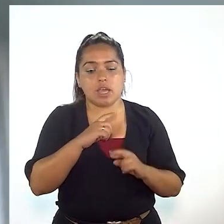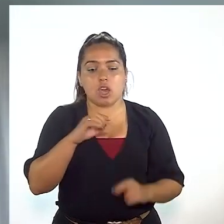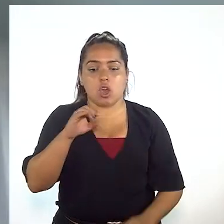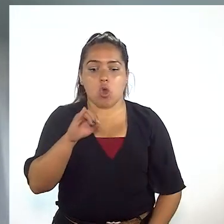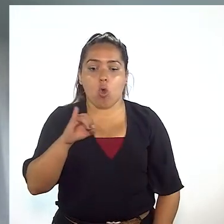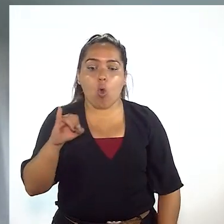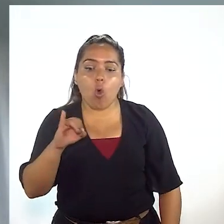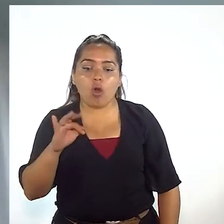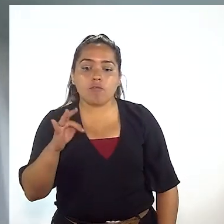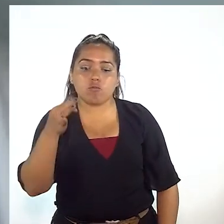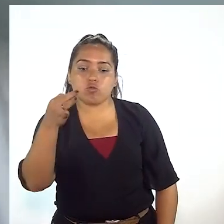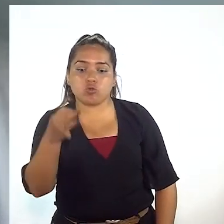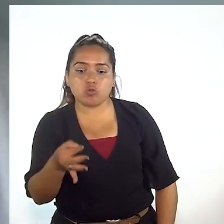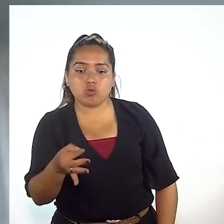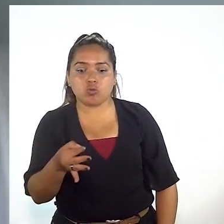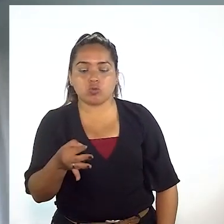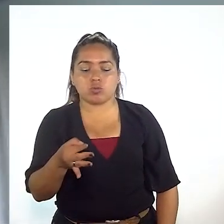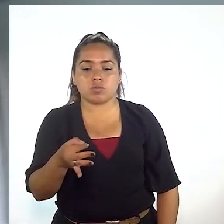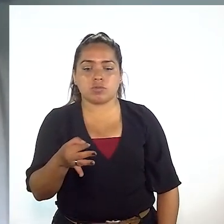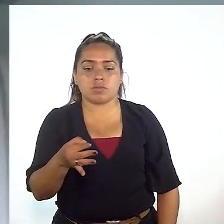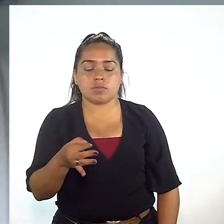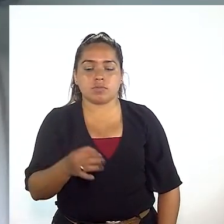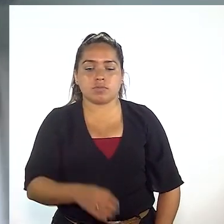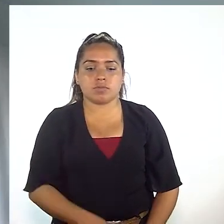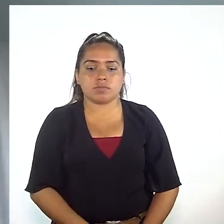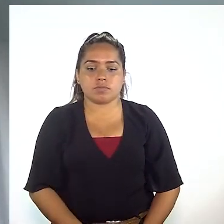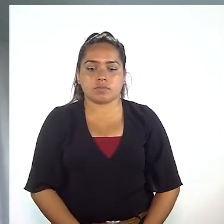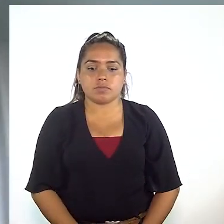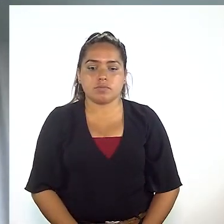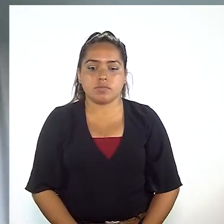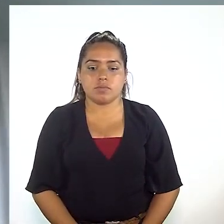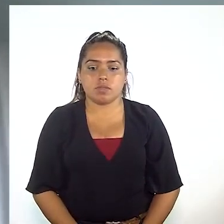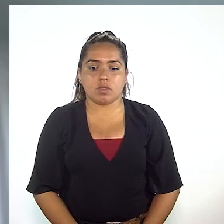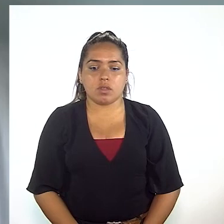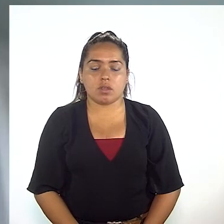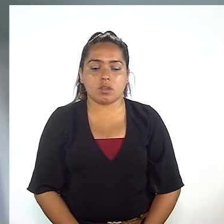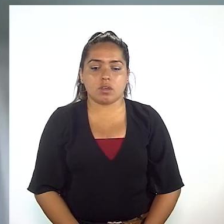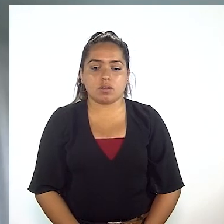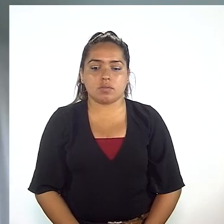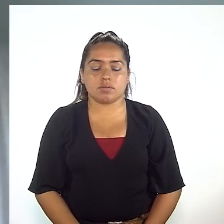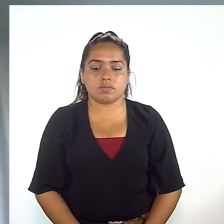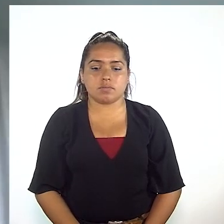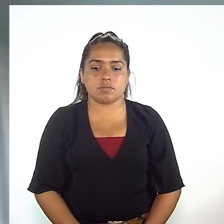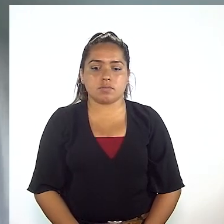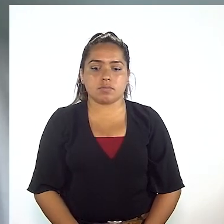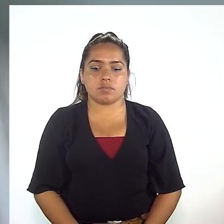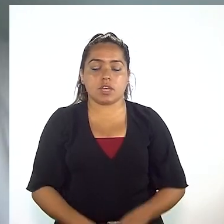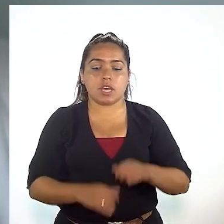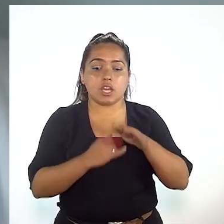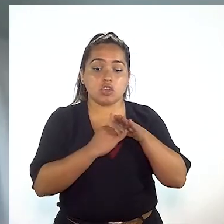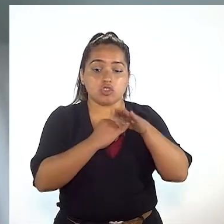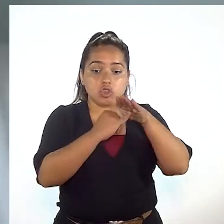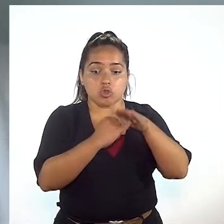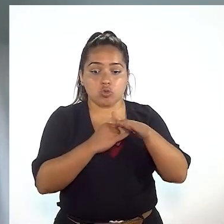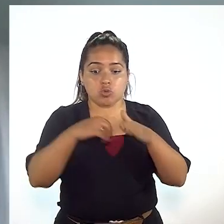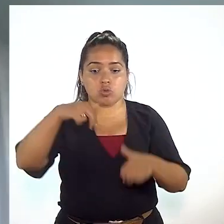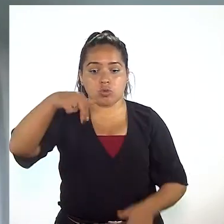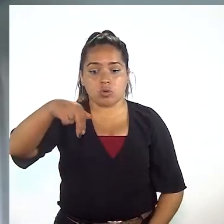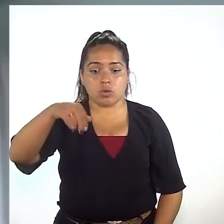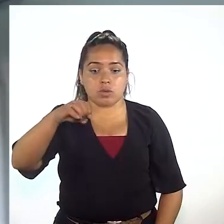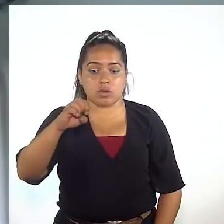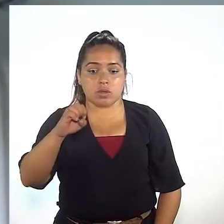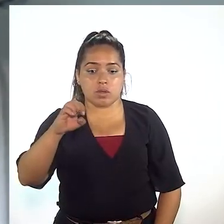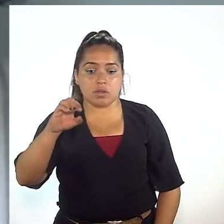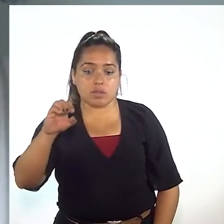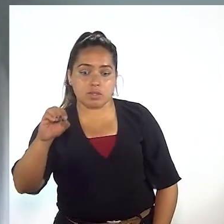de tirar dúvidas mesmo. Então, vai ter o ICE, o Oi Futuro, a própria Esplande, né, que viabilizou